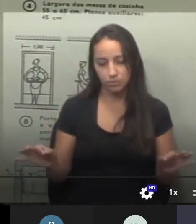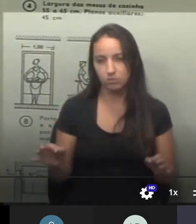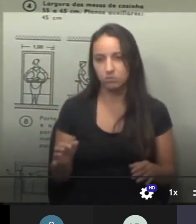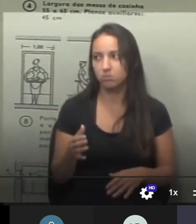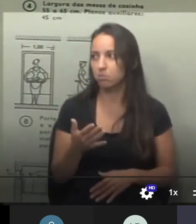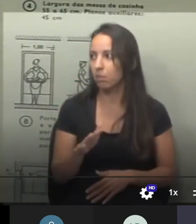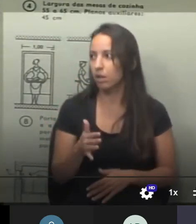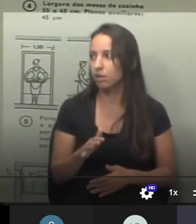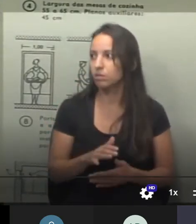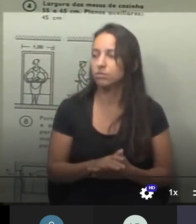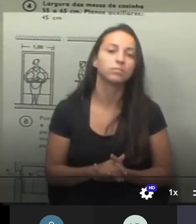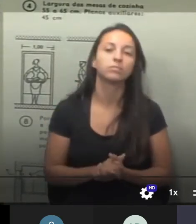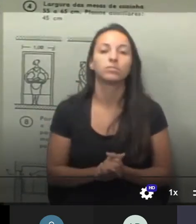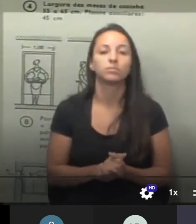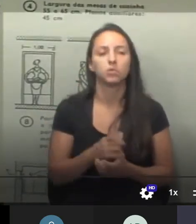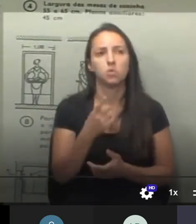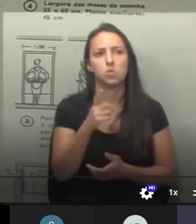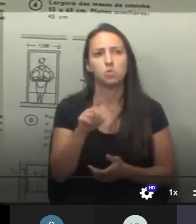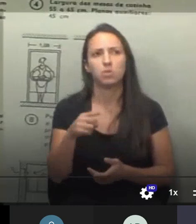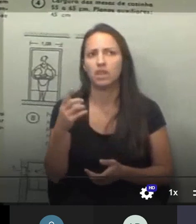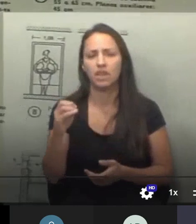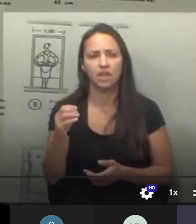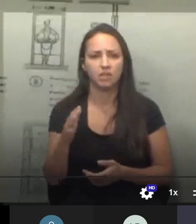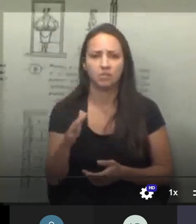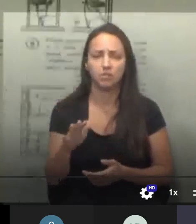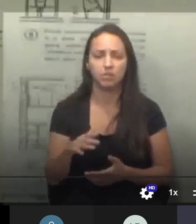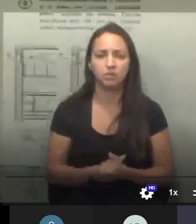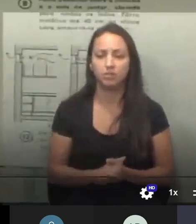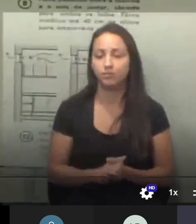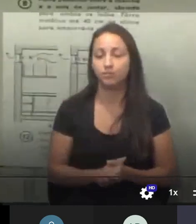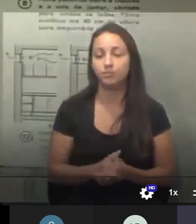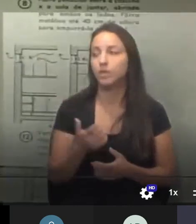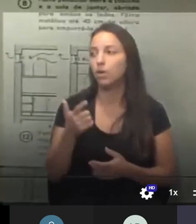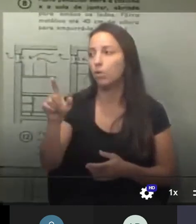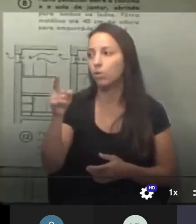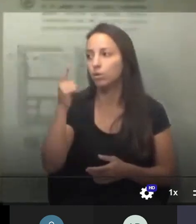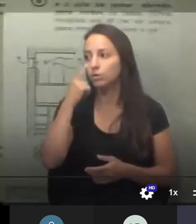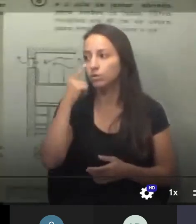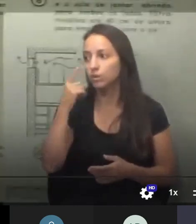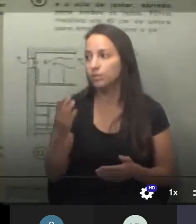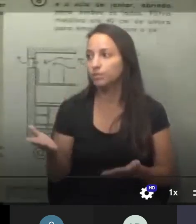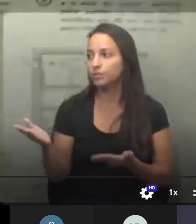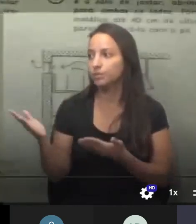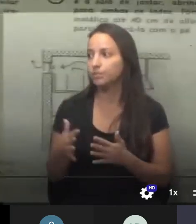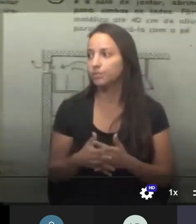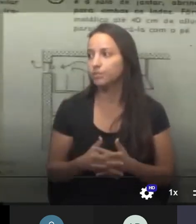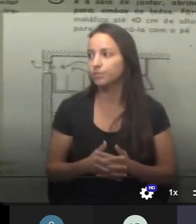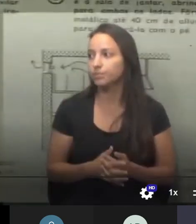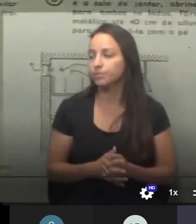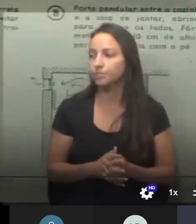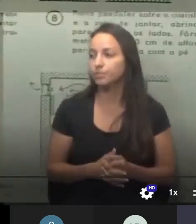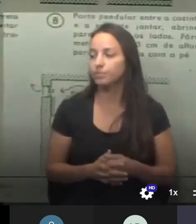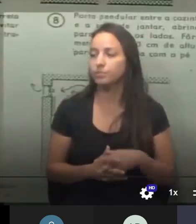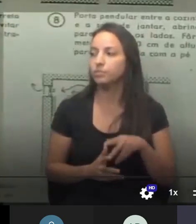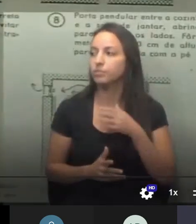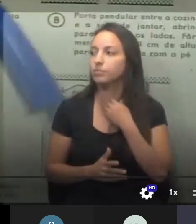importante pensar sobre isso. Além disso, neste outro quadro aqui, vou aproximar mais um